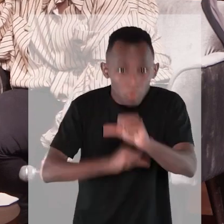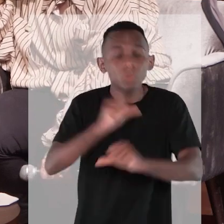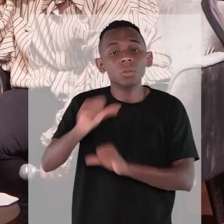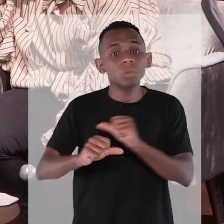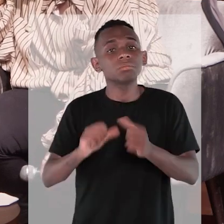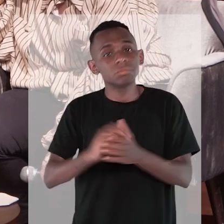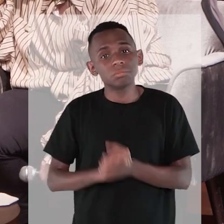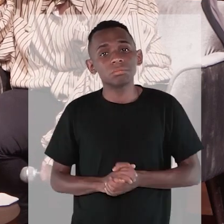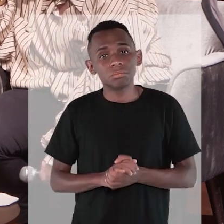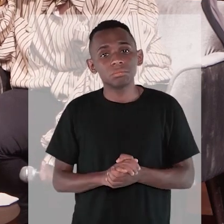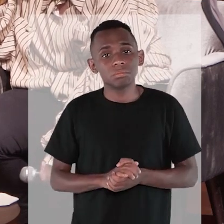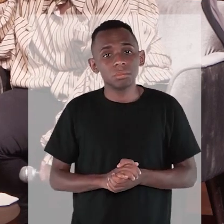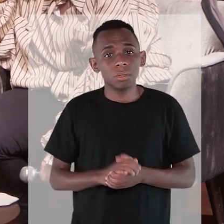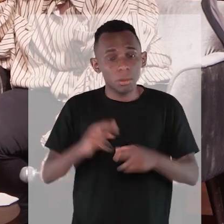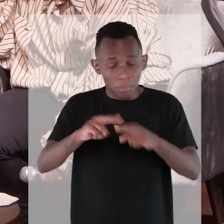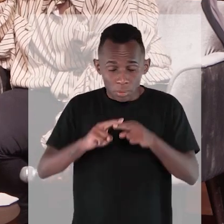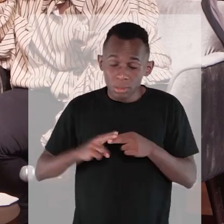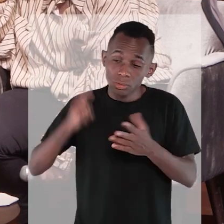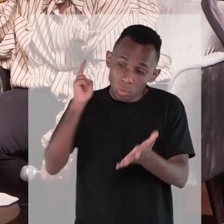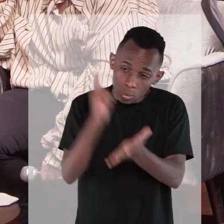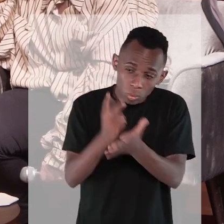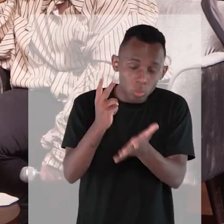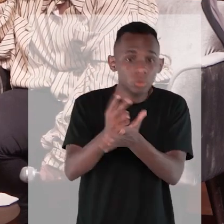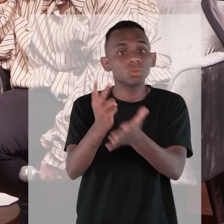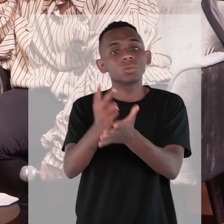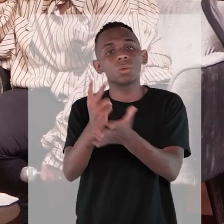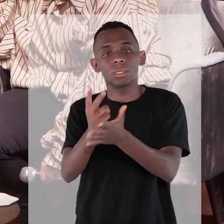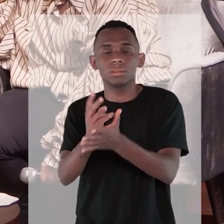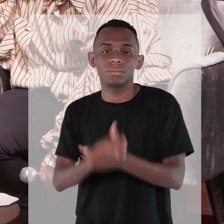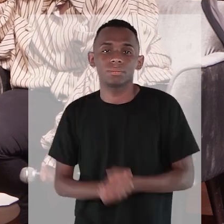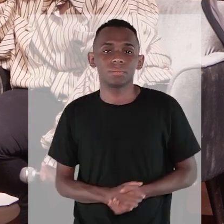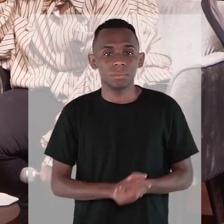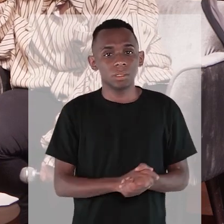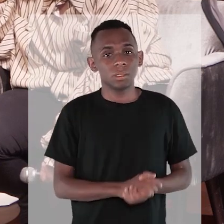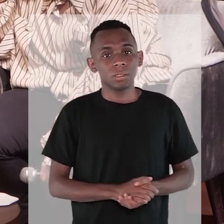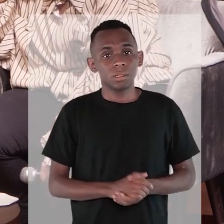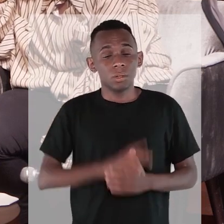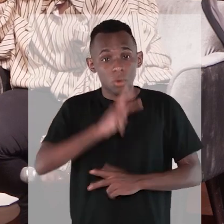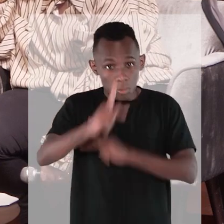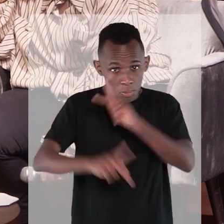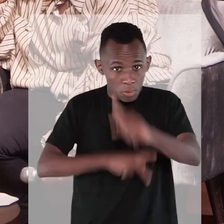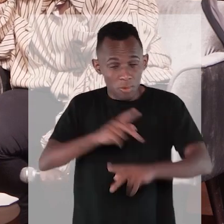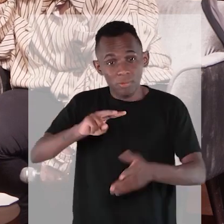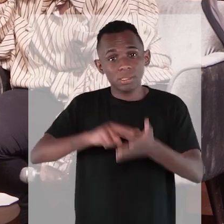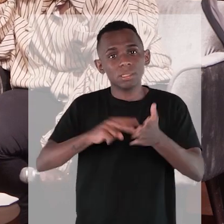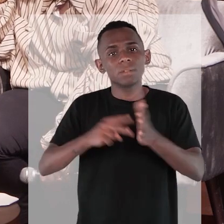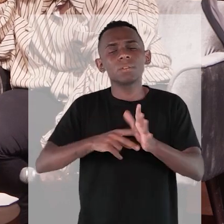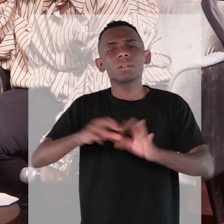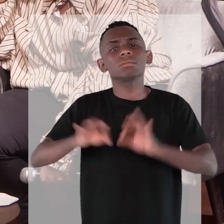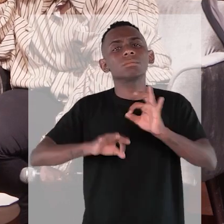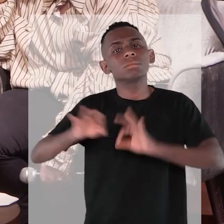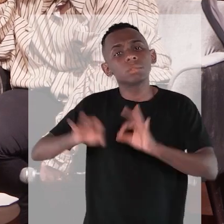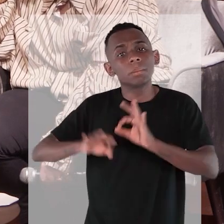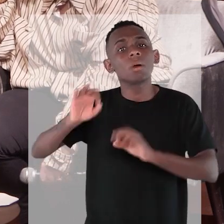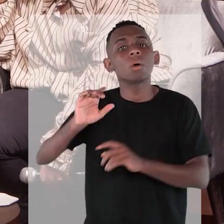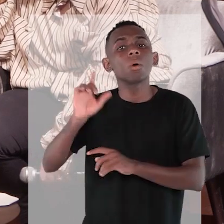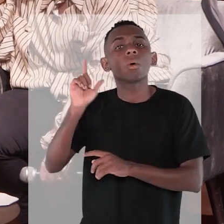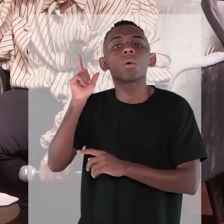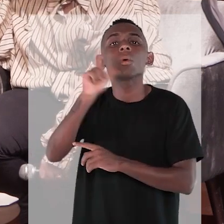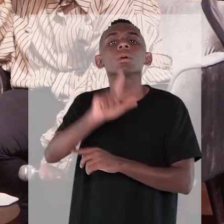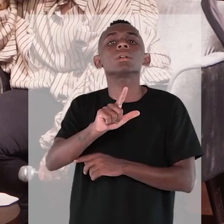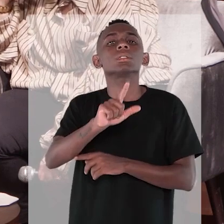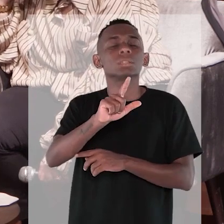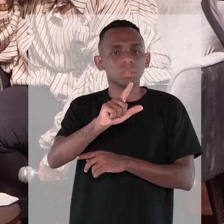né? Então é interessante o que você falou, porque a massa ela é um instrumento muito favorável à conquista do